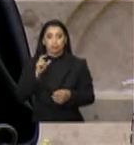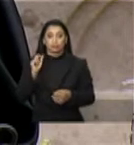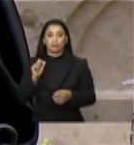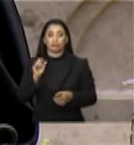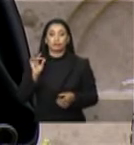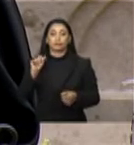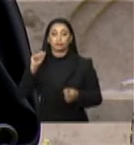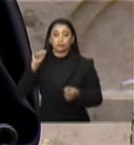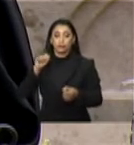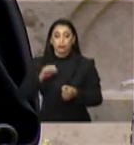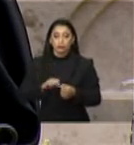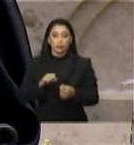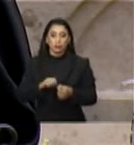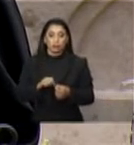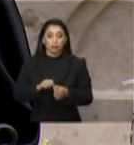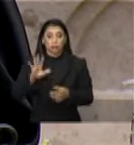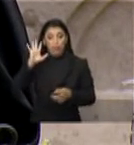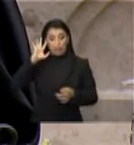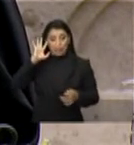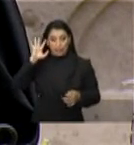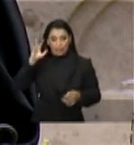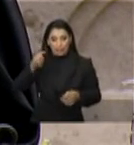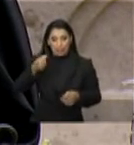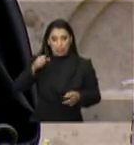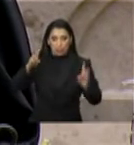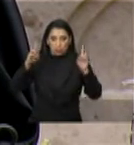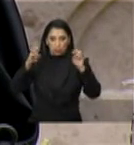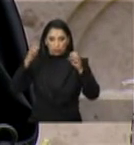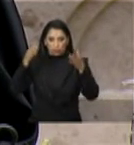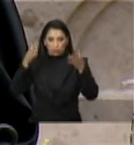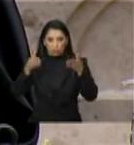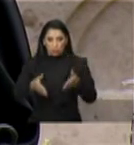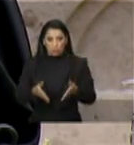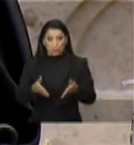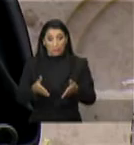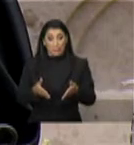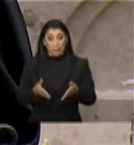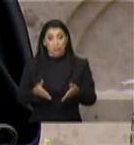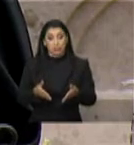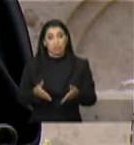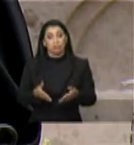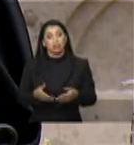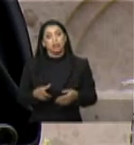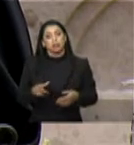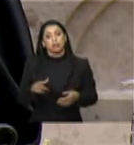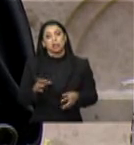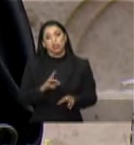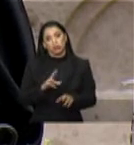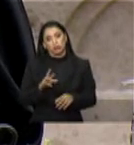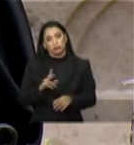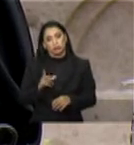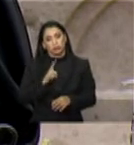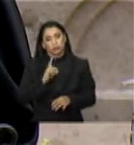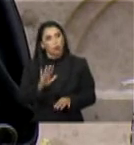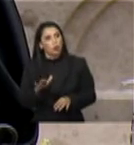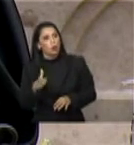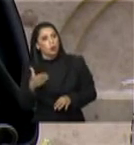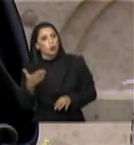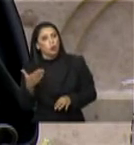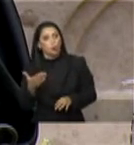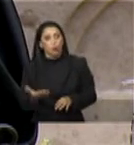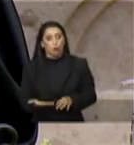fato quanto a decisão de mérito parte-se de um fato inexistente ou quando